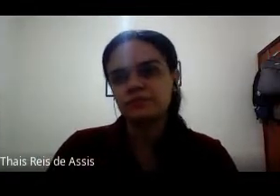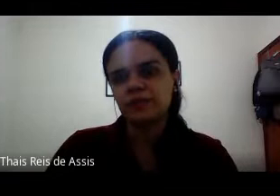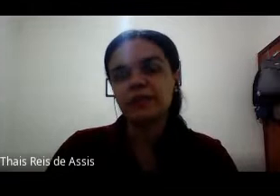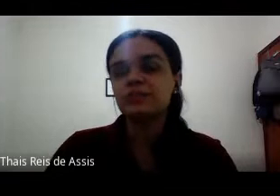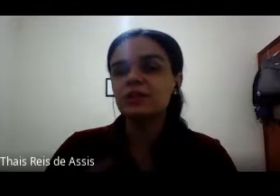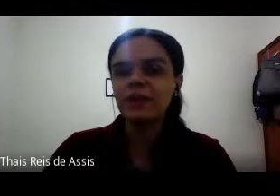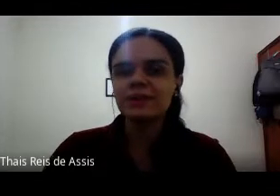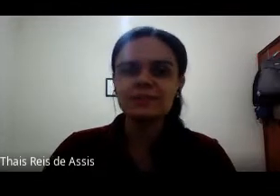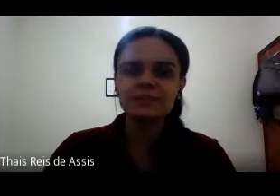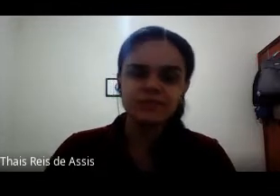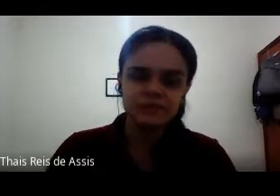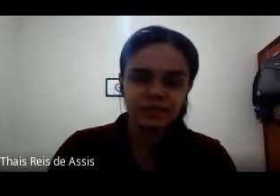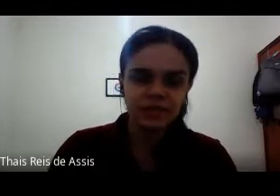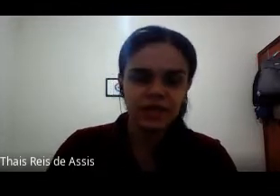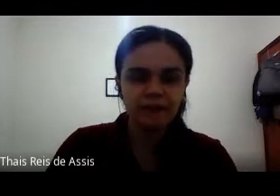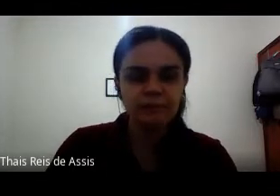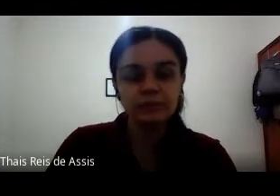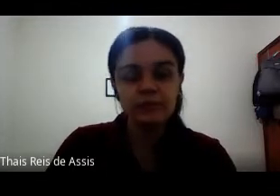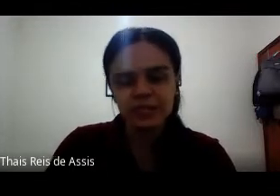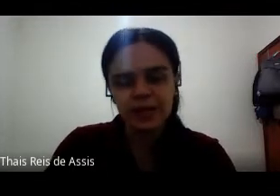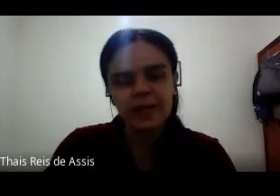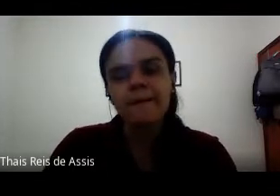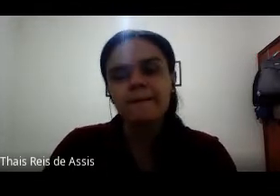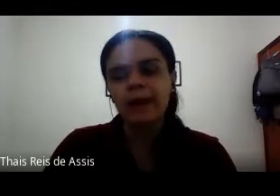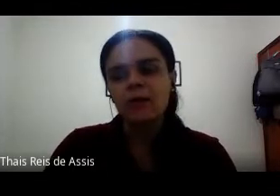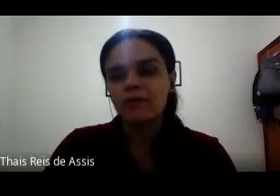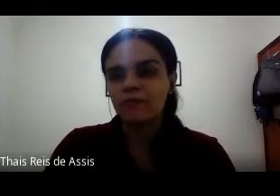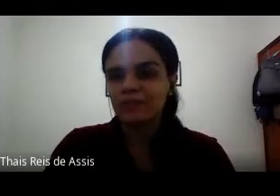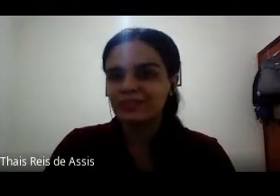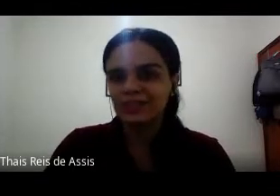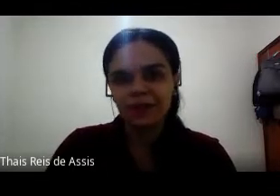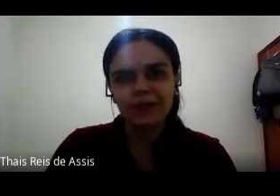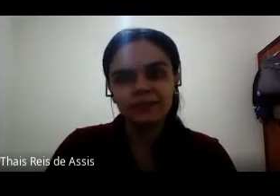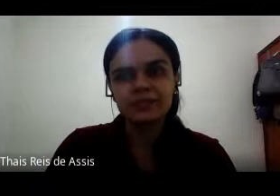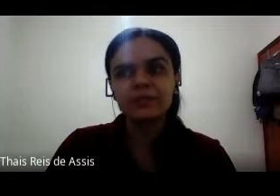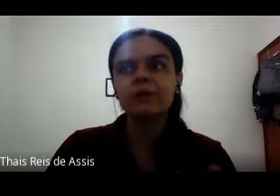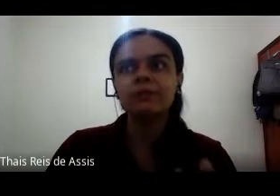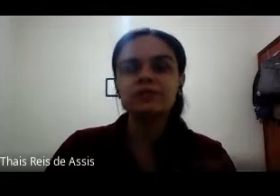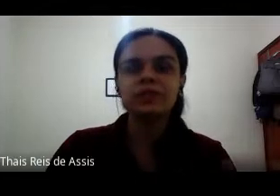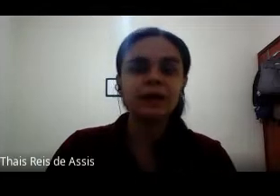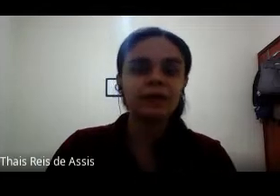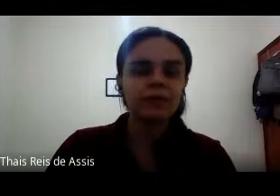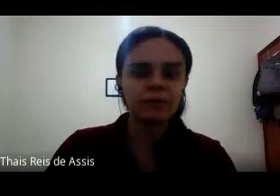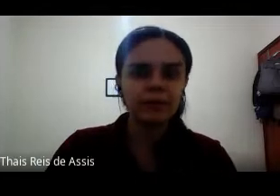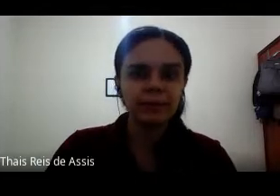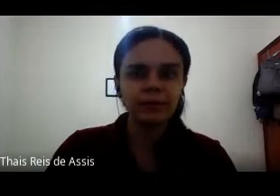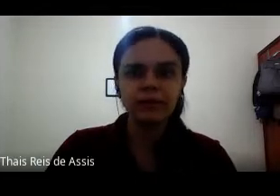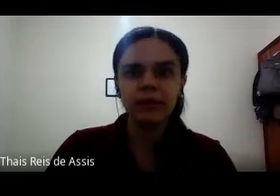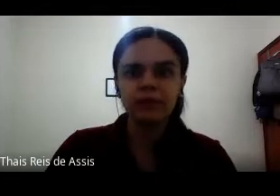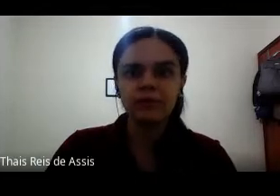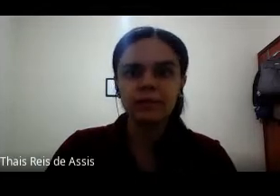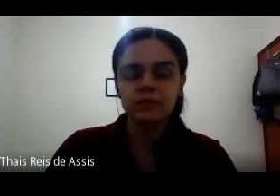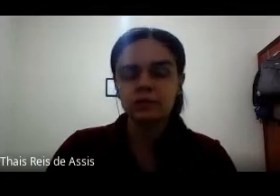perspectiva diferente, não é simplesmente reproduzir para compor força de trabalho. Isso é um projeto maior, porque por que